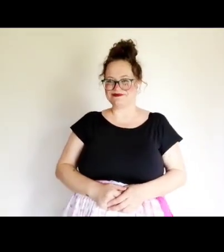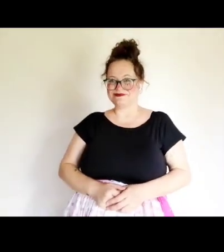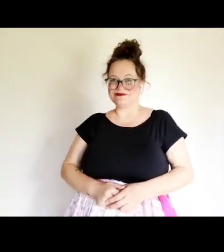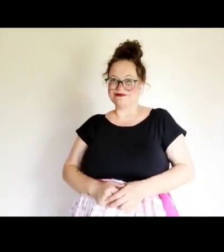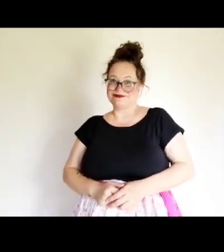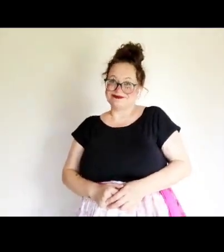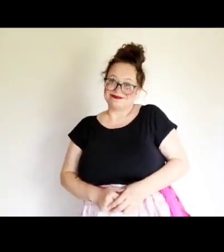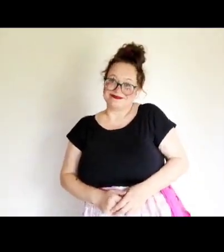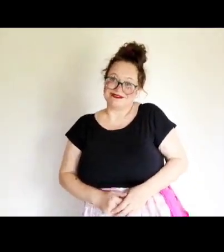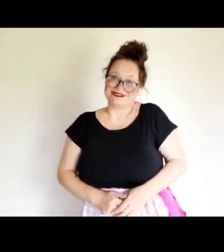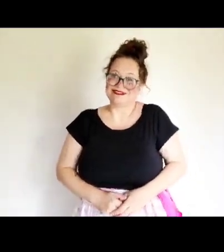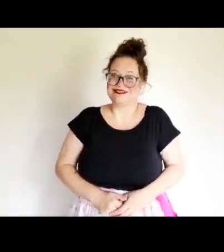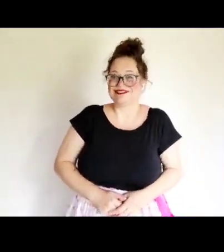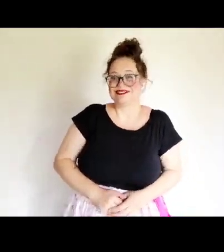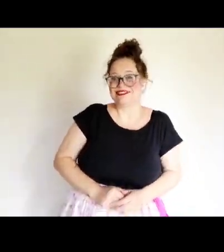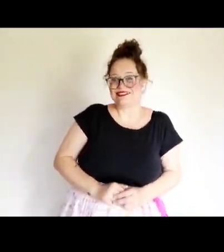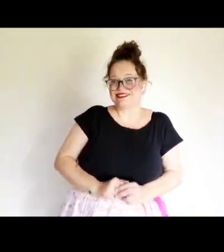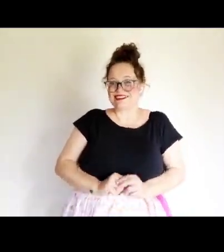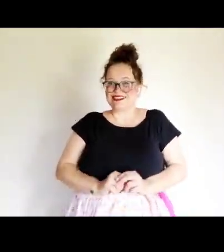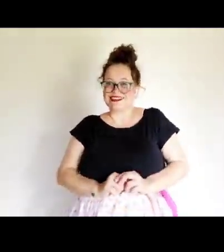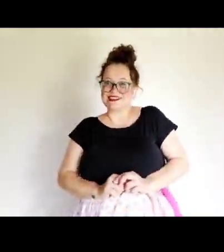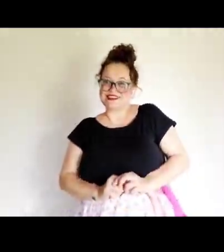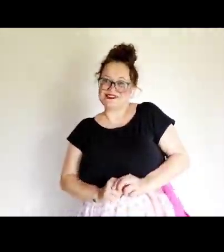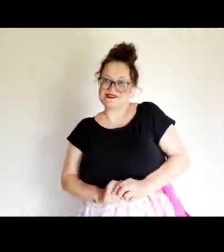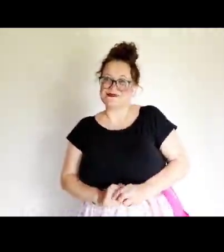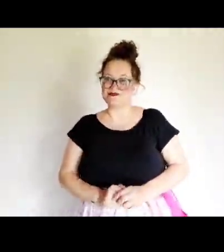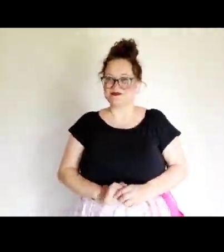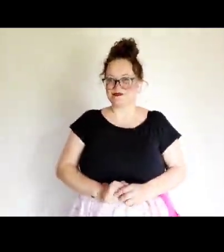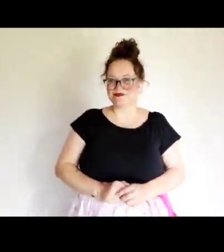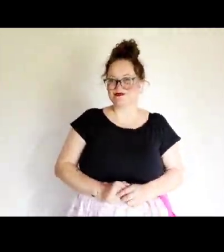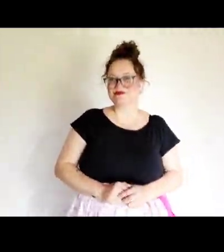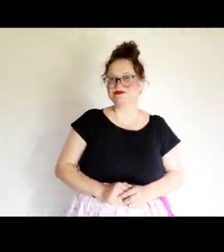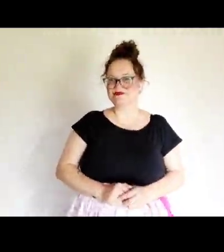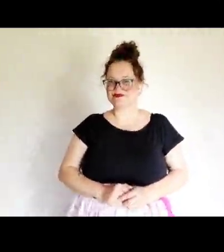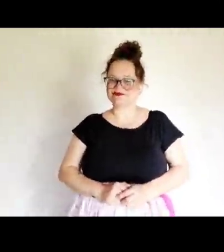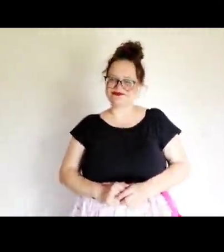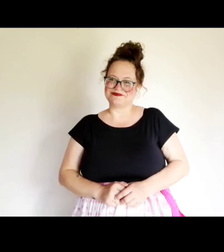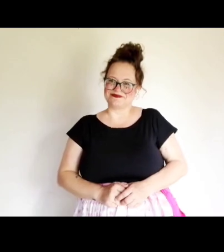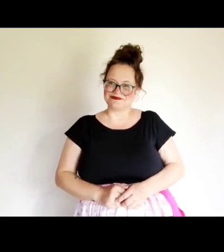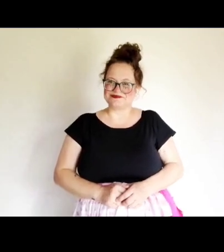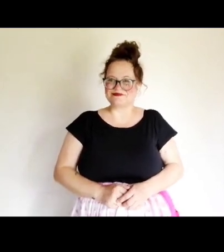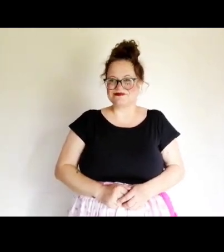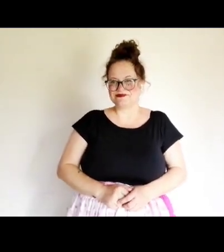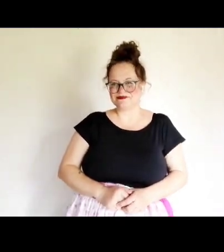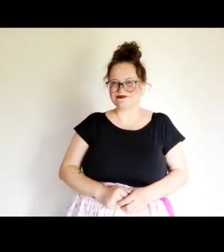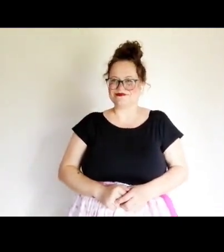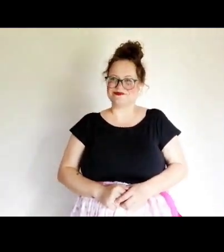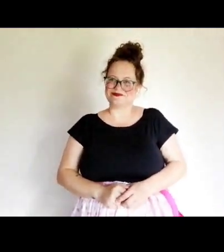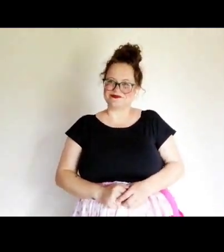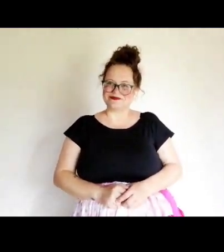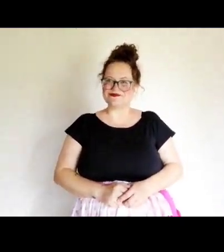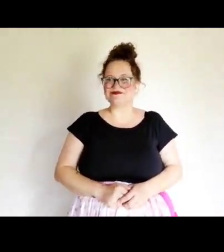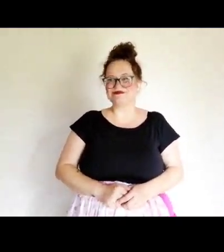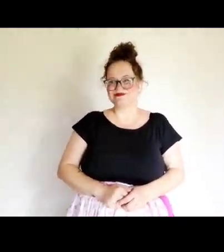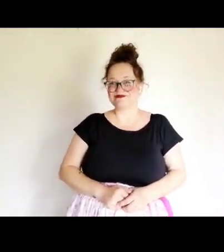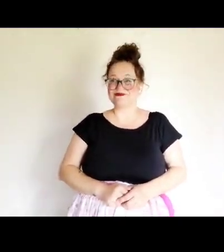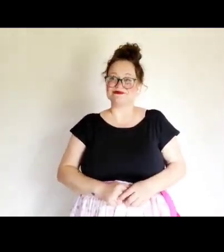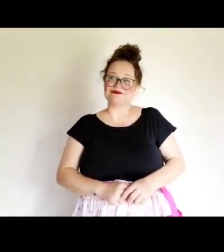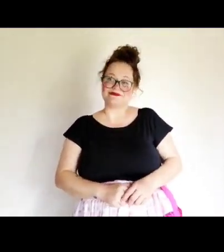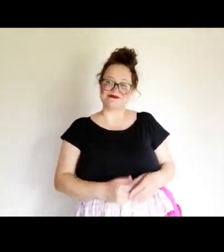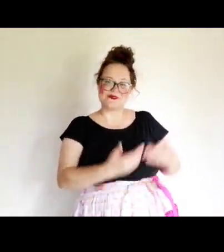Boneca de pano, boneca de pano. Boneca de pano, Humília,